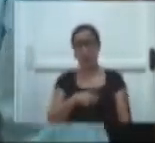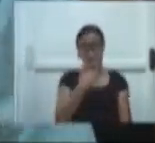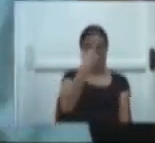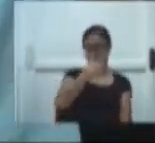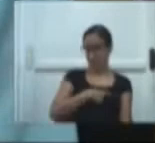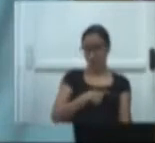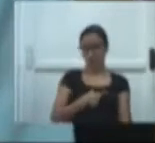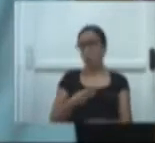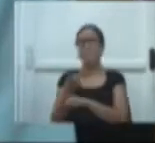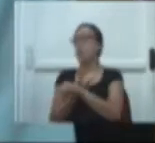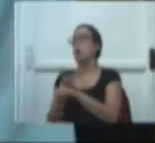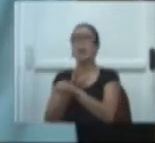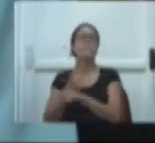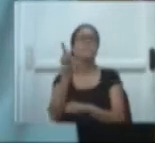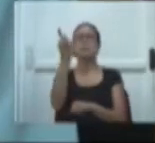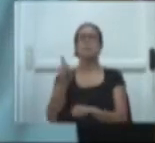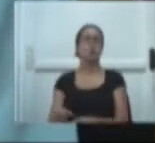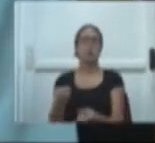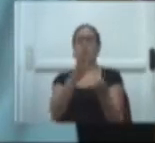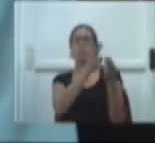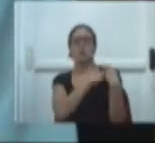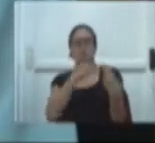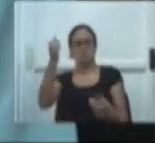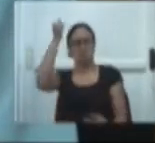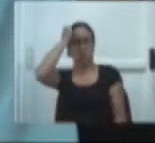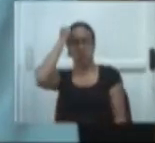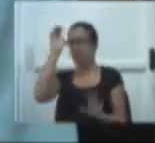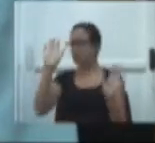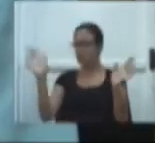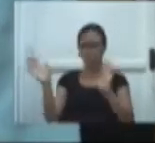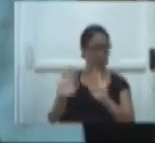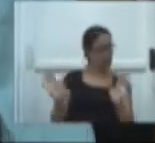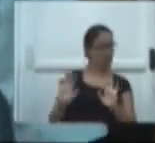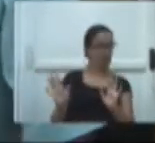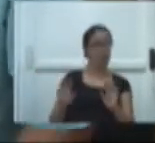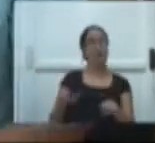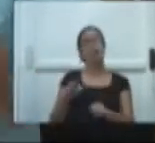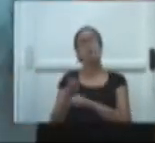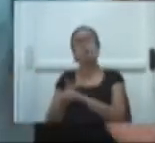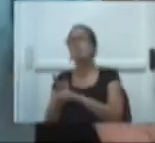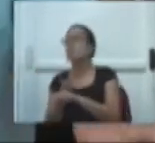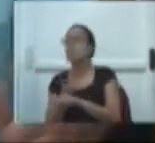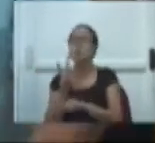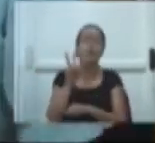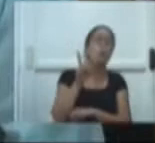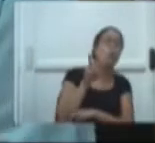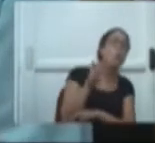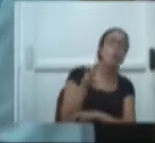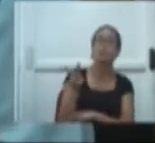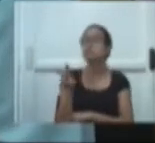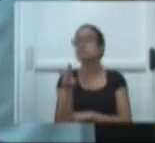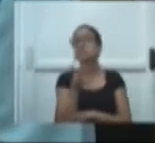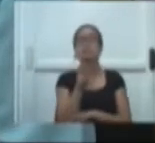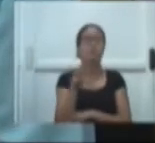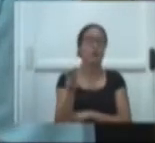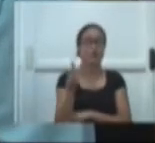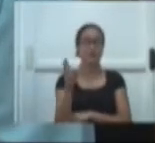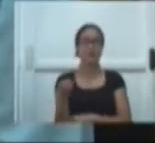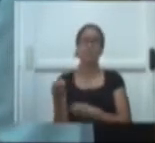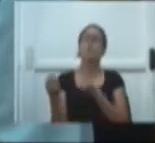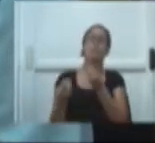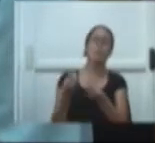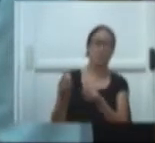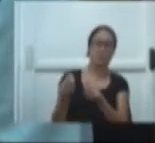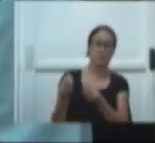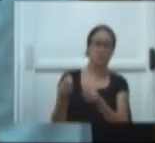para diminuir esse problema que está tendo a dengue. Então, nós fomos lá na... Primeiro nós fomos lá na Medical,